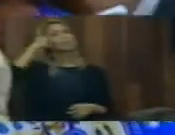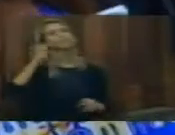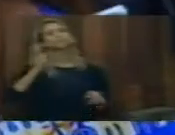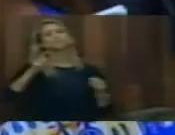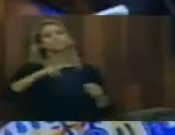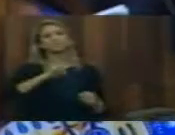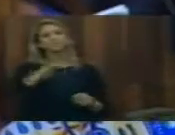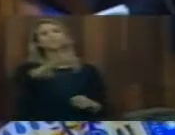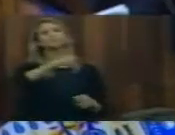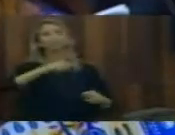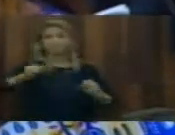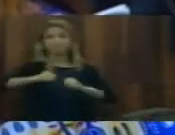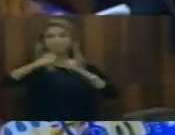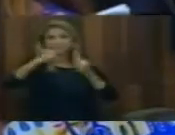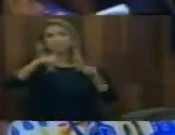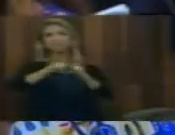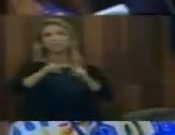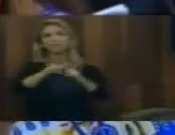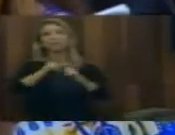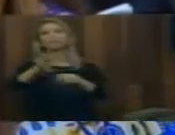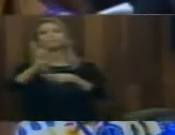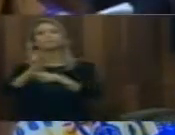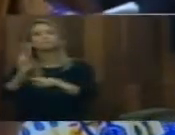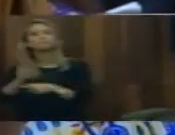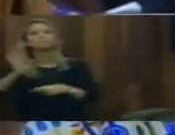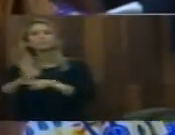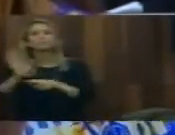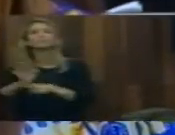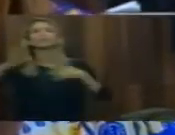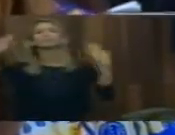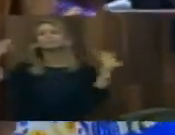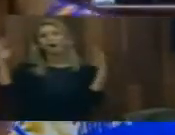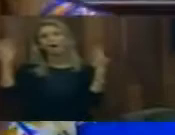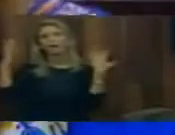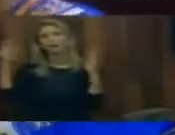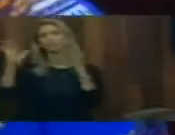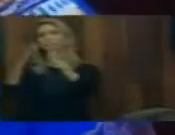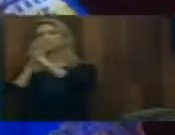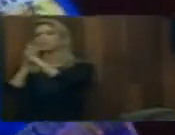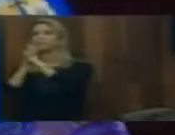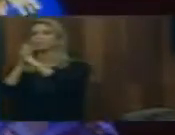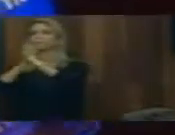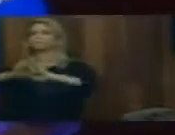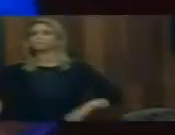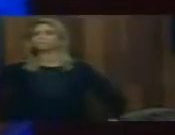laços de solidariedade e fraternidade. Parabéns.